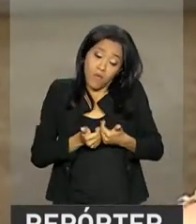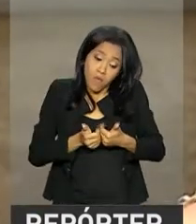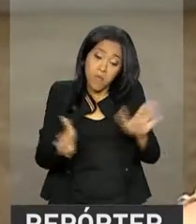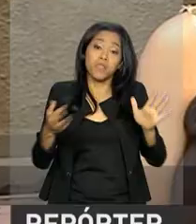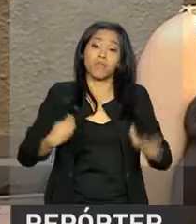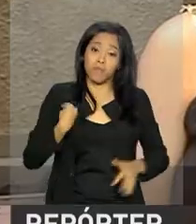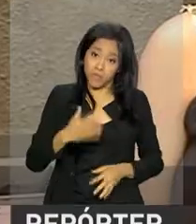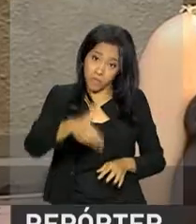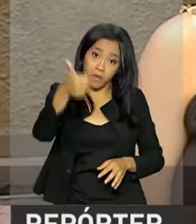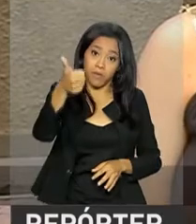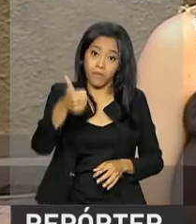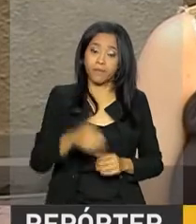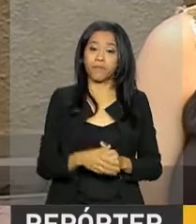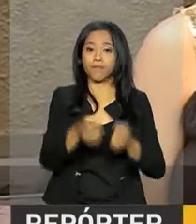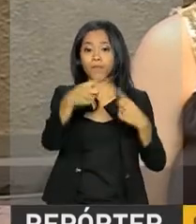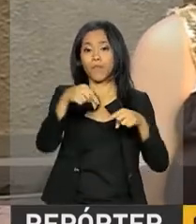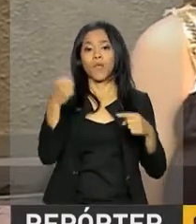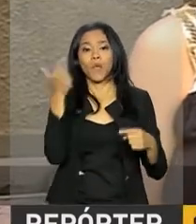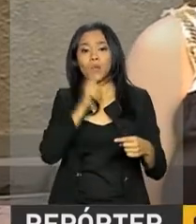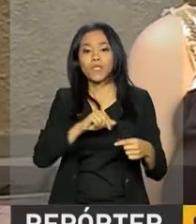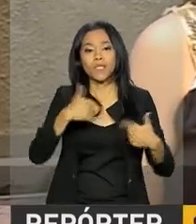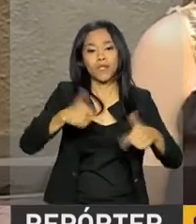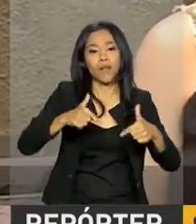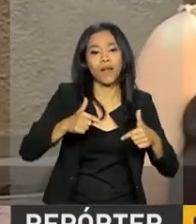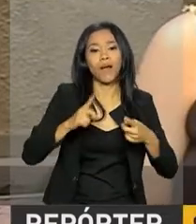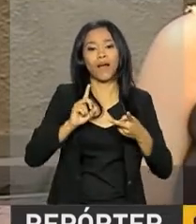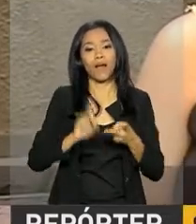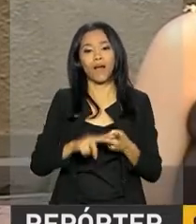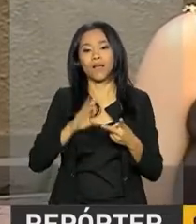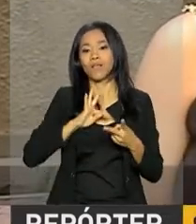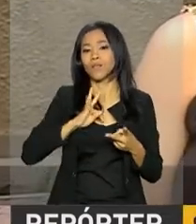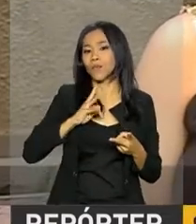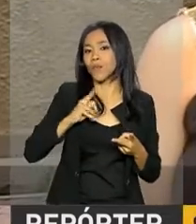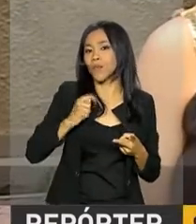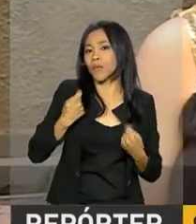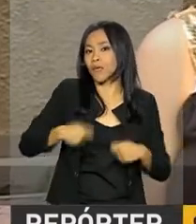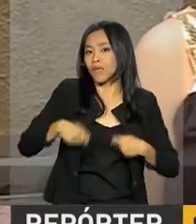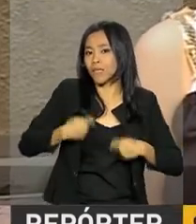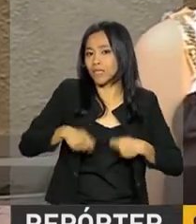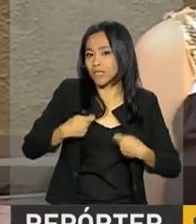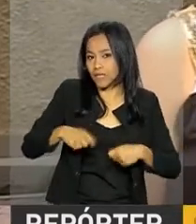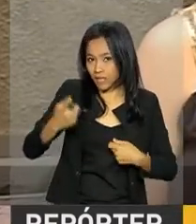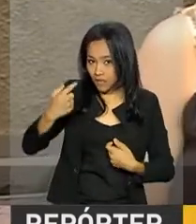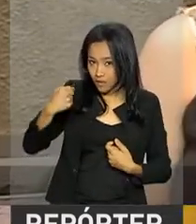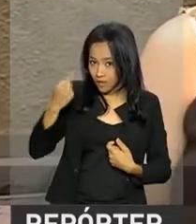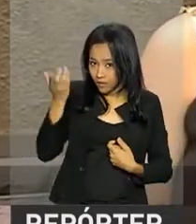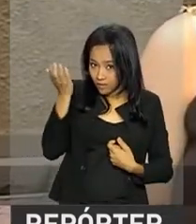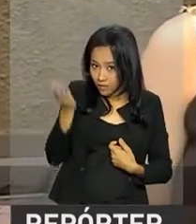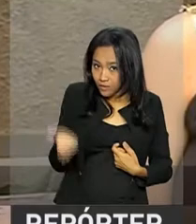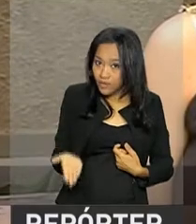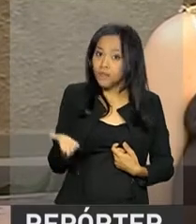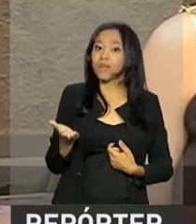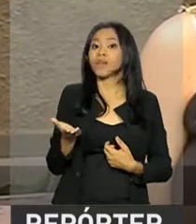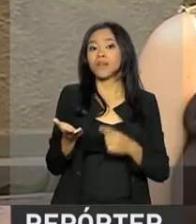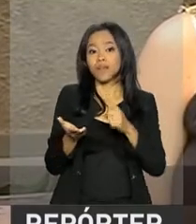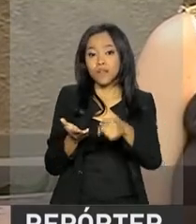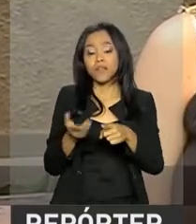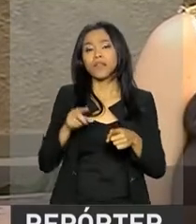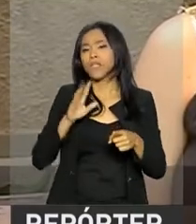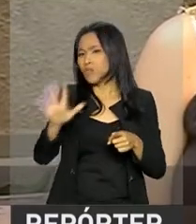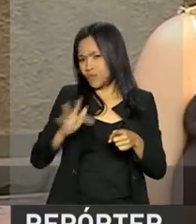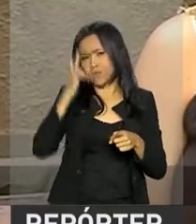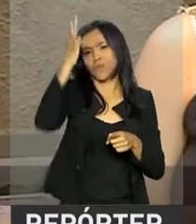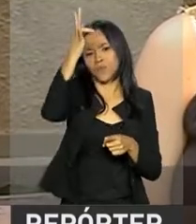vida melhor. Vamos a poder trabalhar, brindar-lhe todo o que necessita nossa niña e que ela tenha um melhor futuro